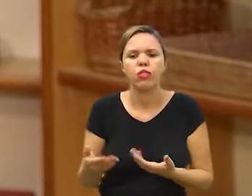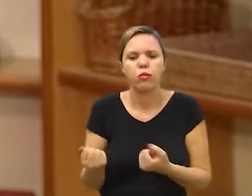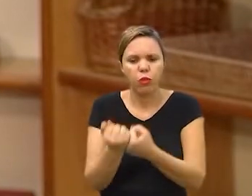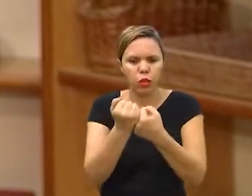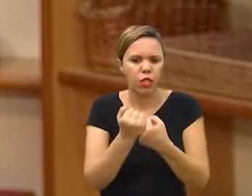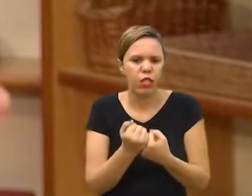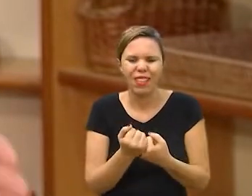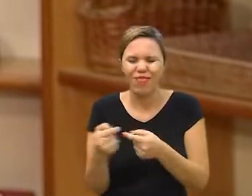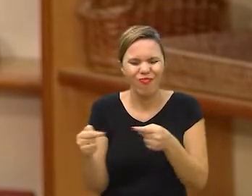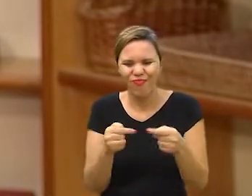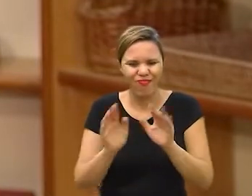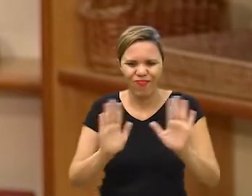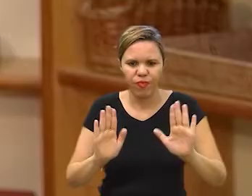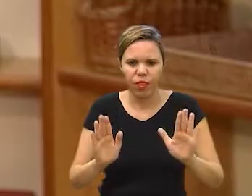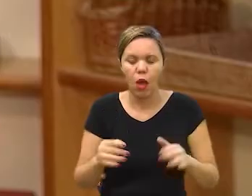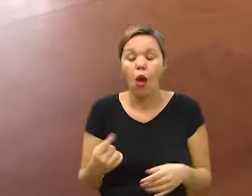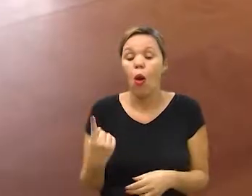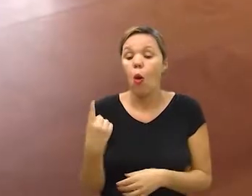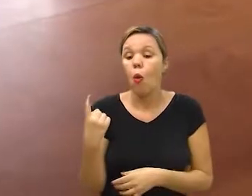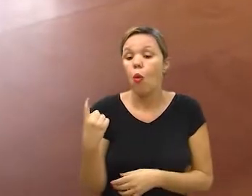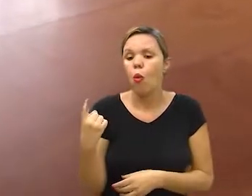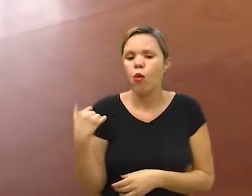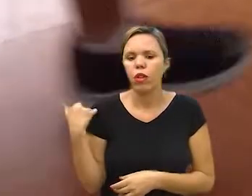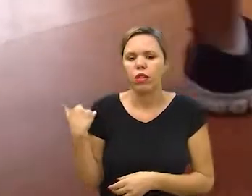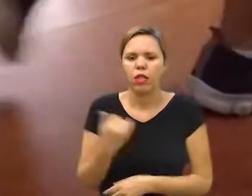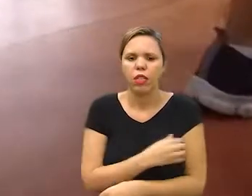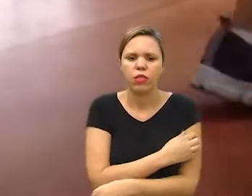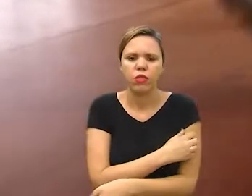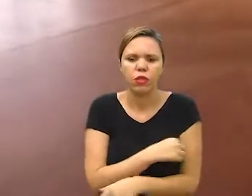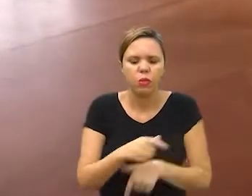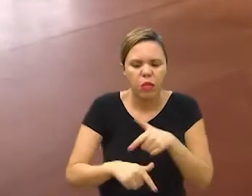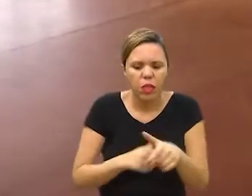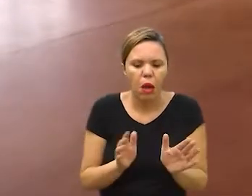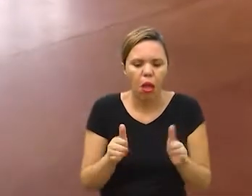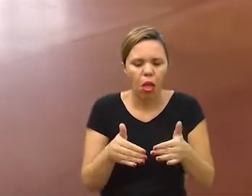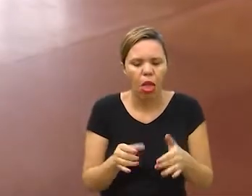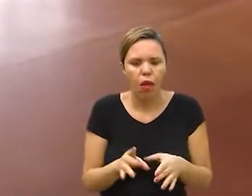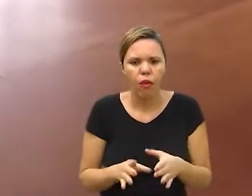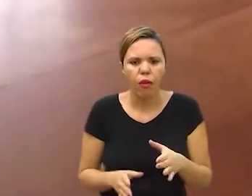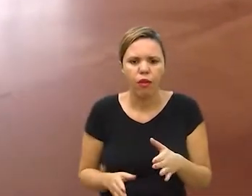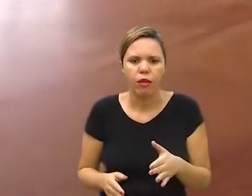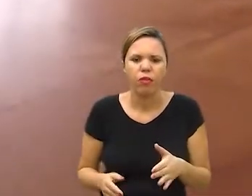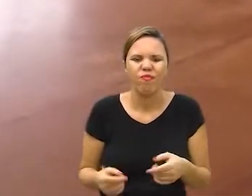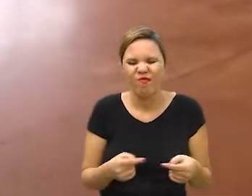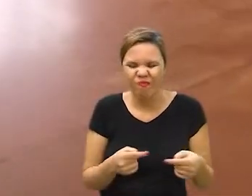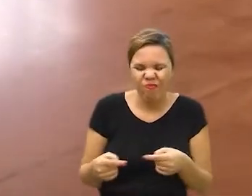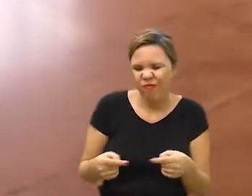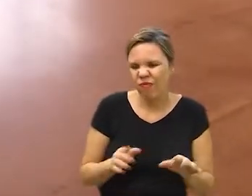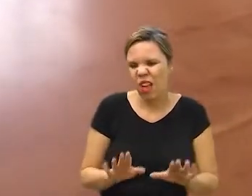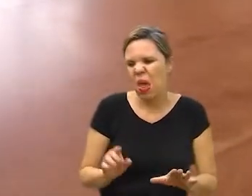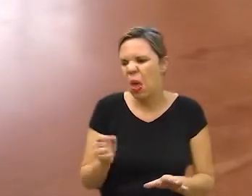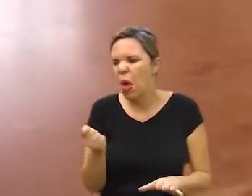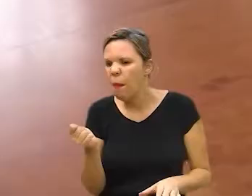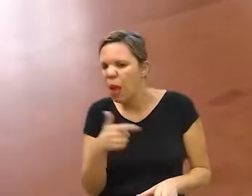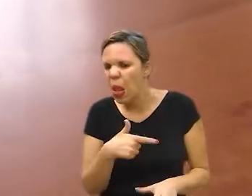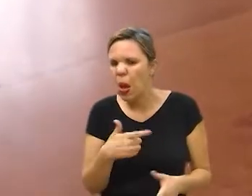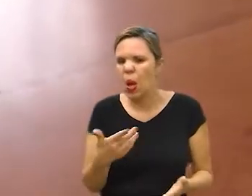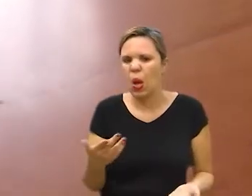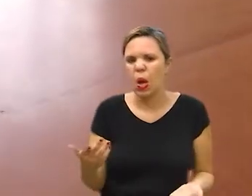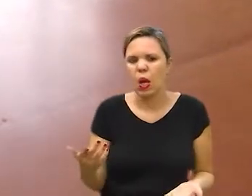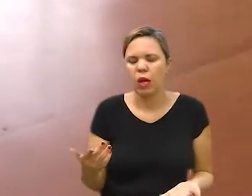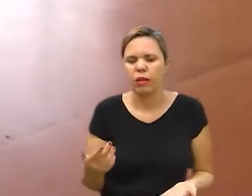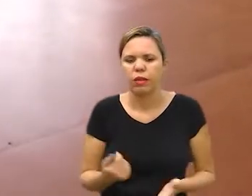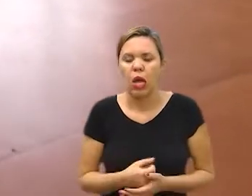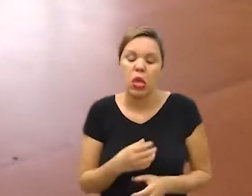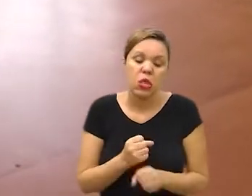você tem uma única idade para estar, você fica competindo. Quem é o melhor, quem... A